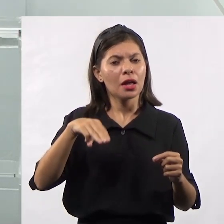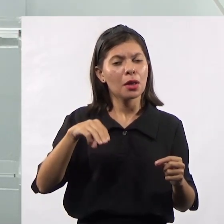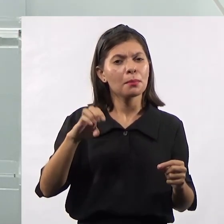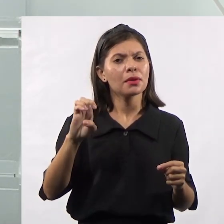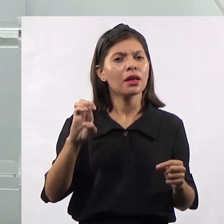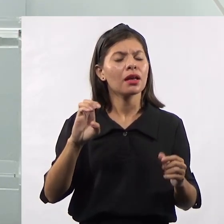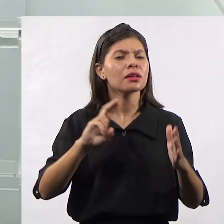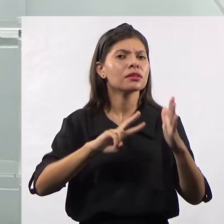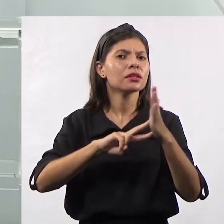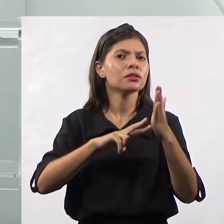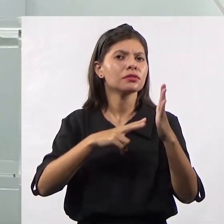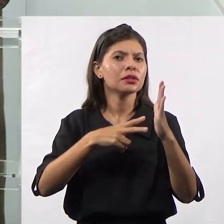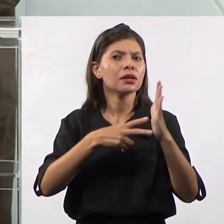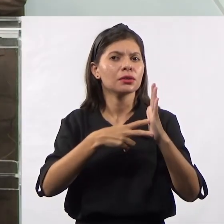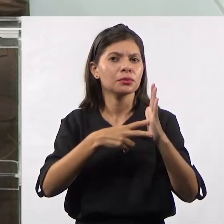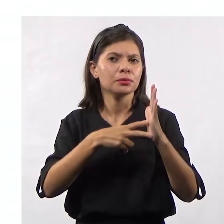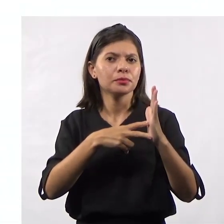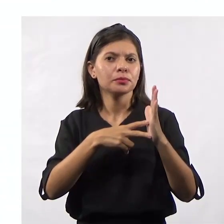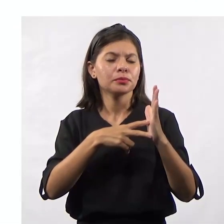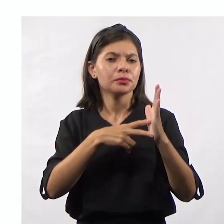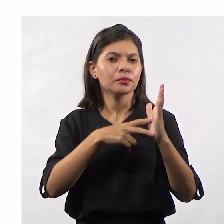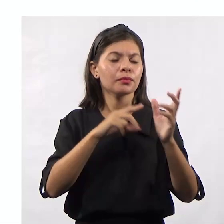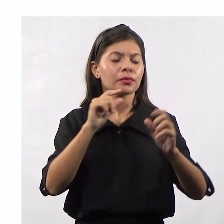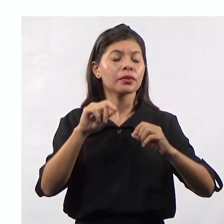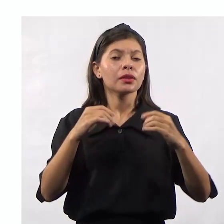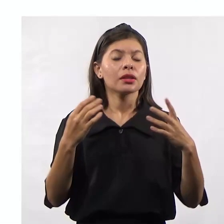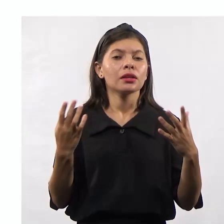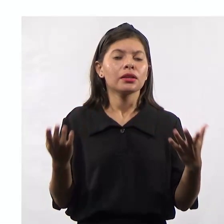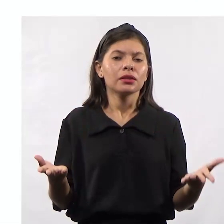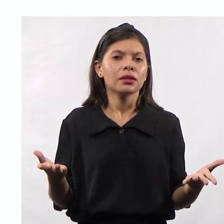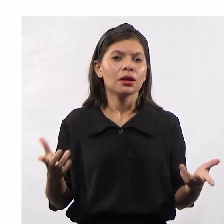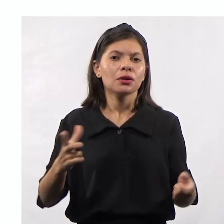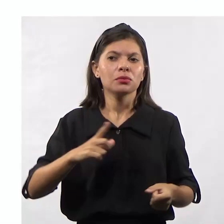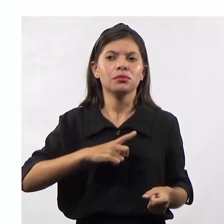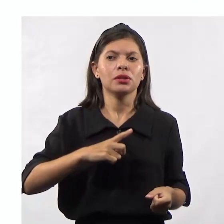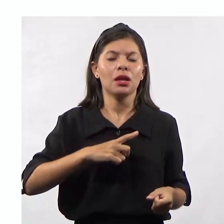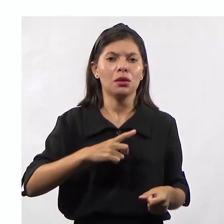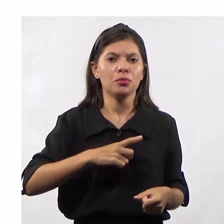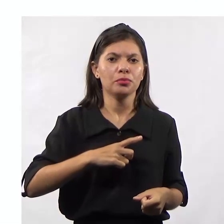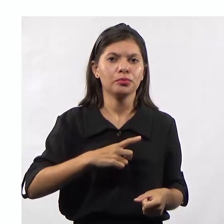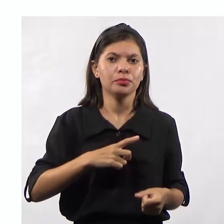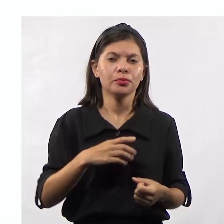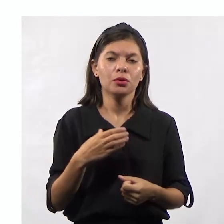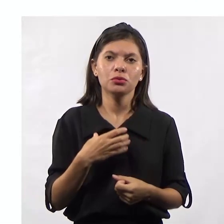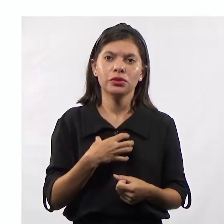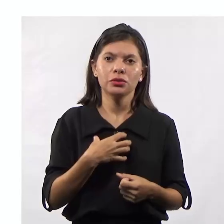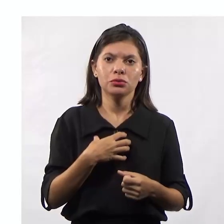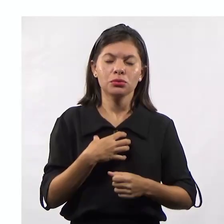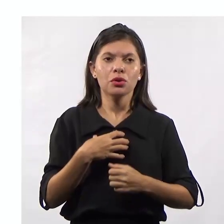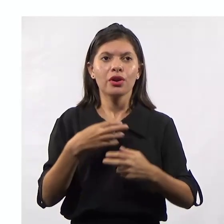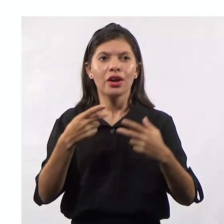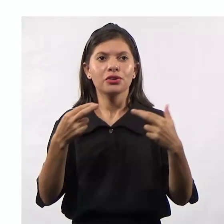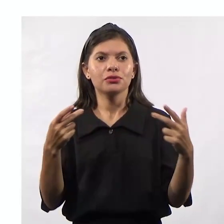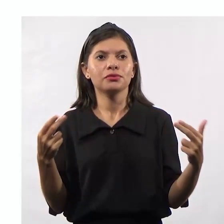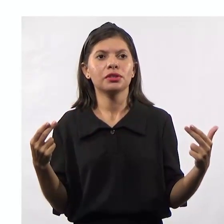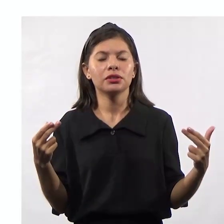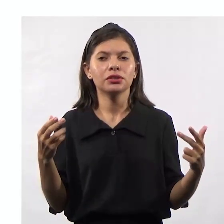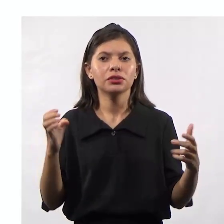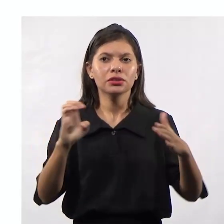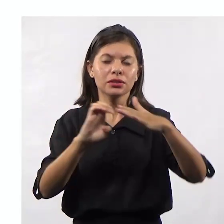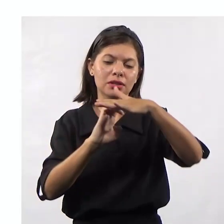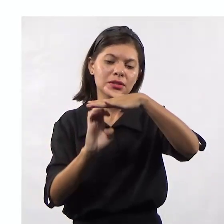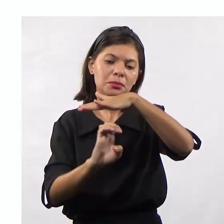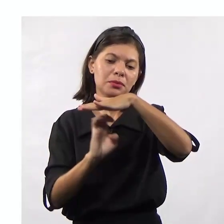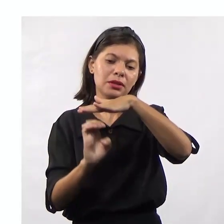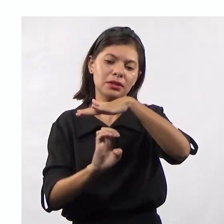é isso? Vamos ver no slide. Então, aqui a gente tem um tratamento diferenciado das